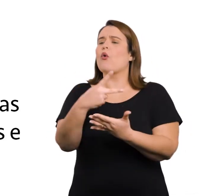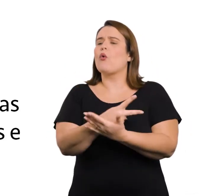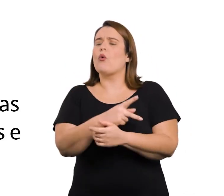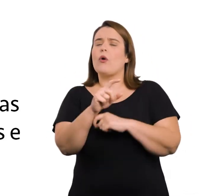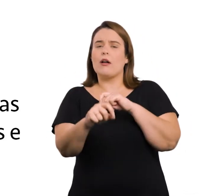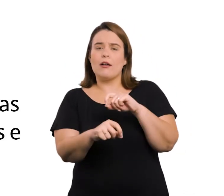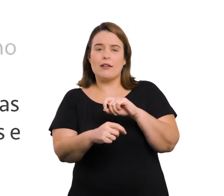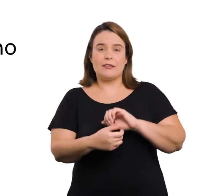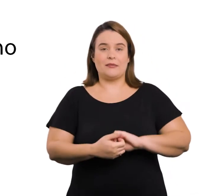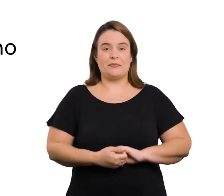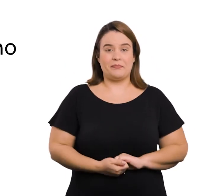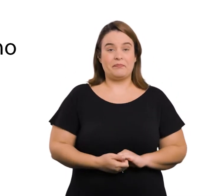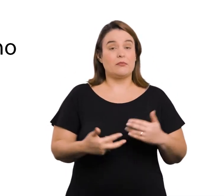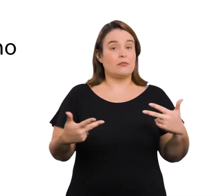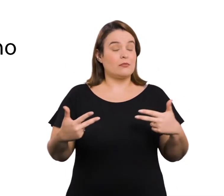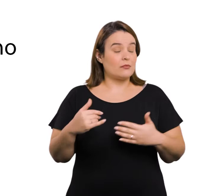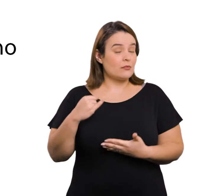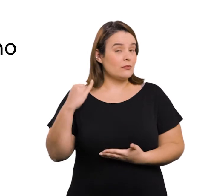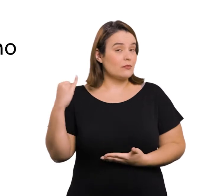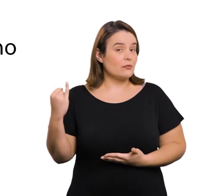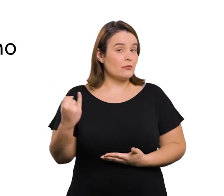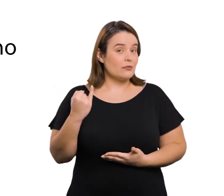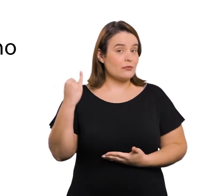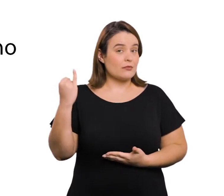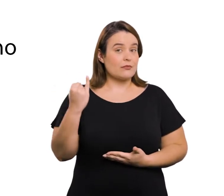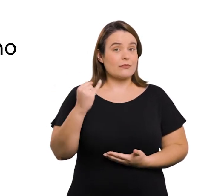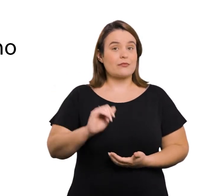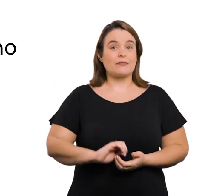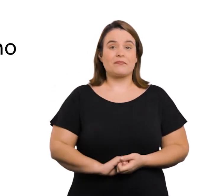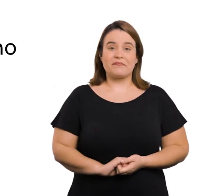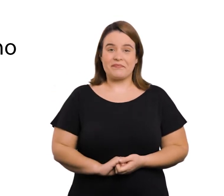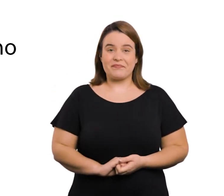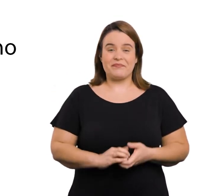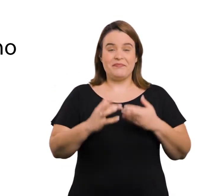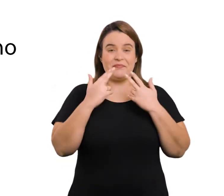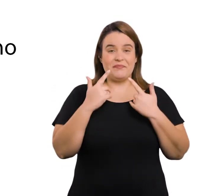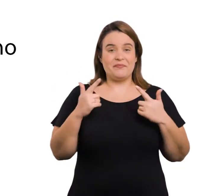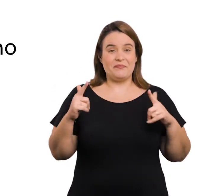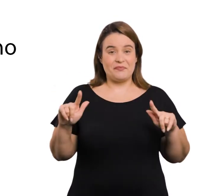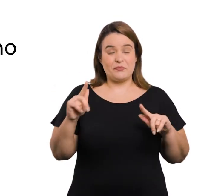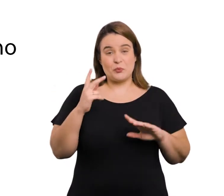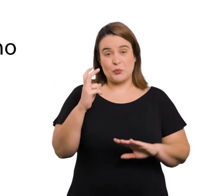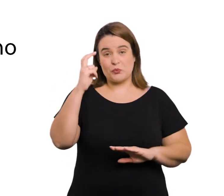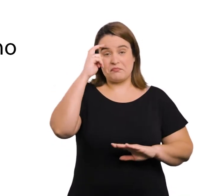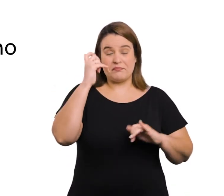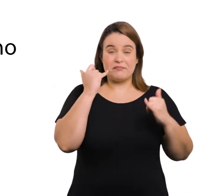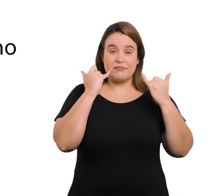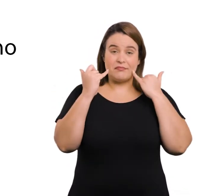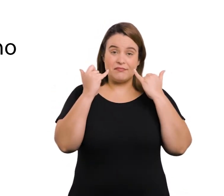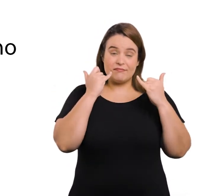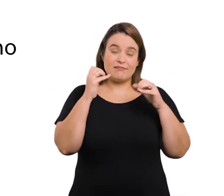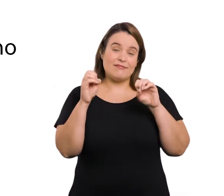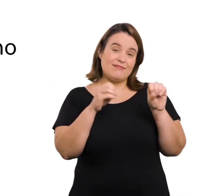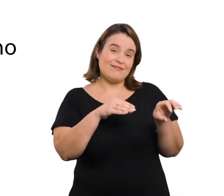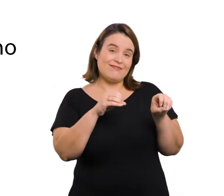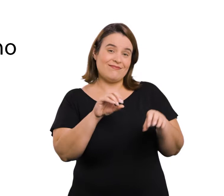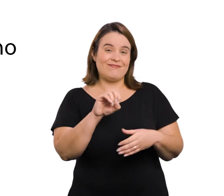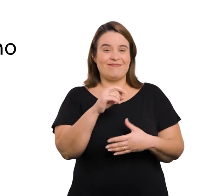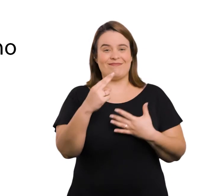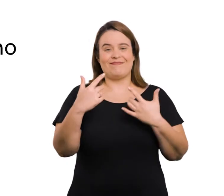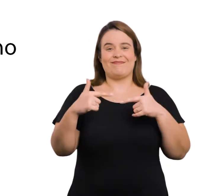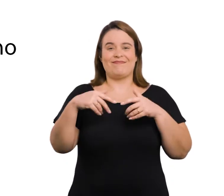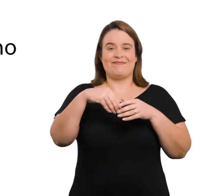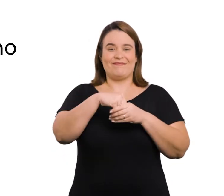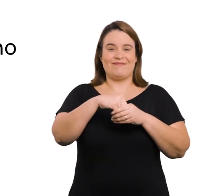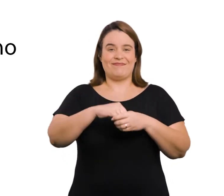e situações. É um recurso muito importante, seja em linguagens culturais, informacionais,